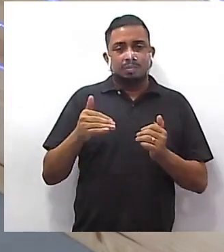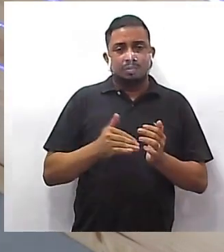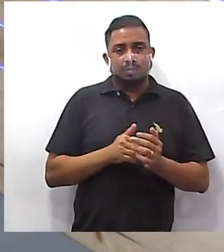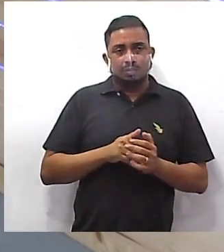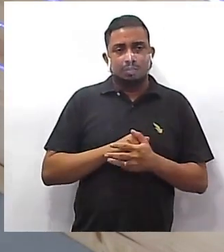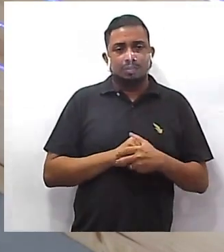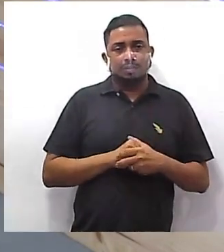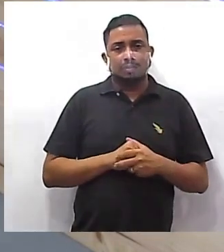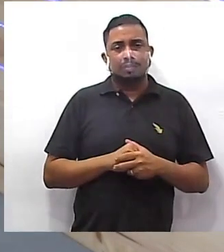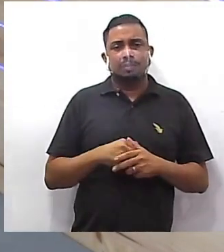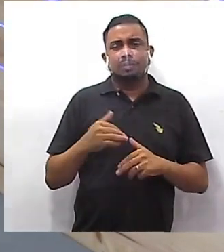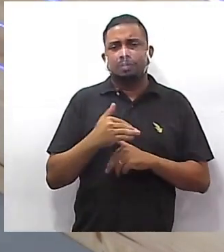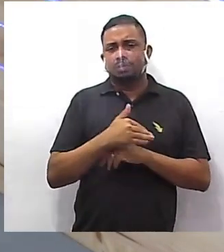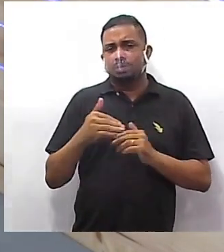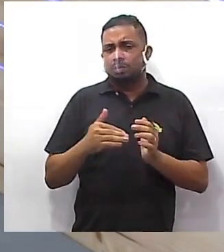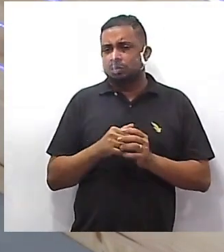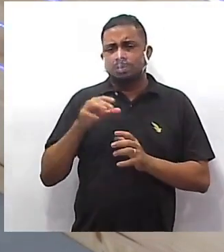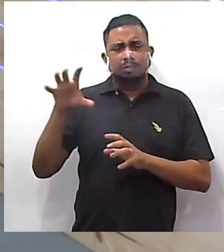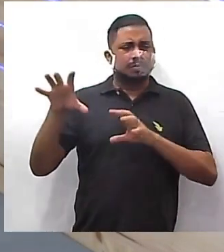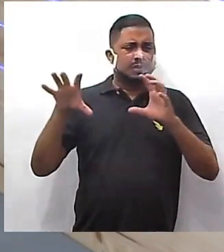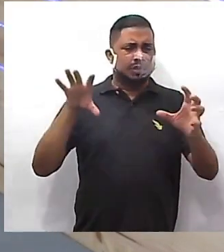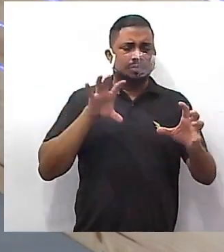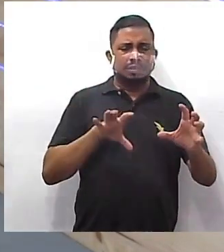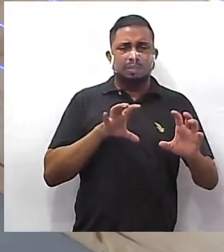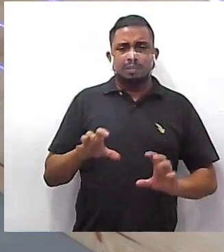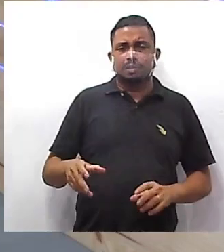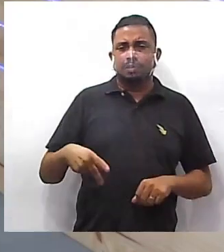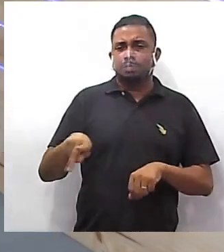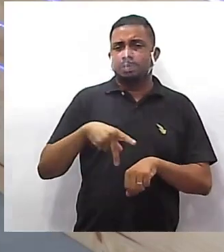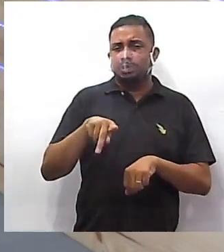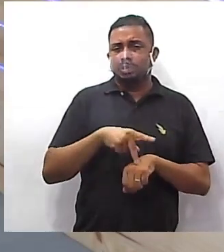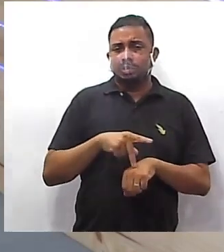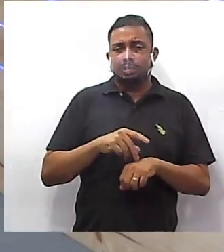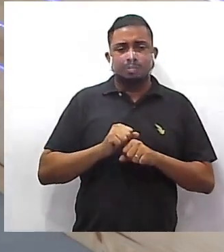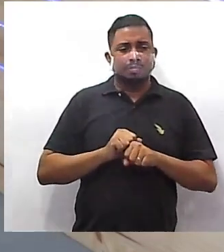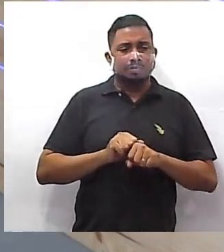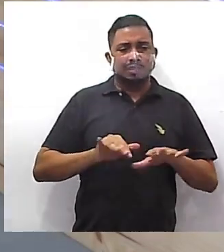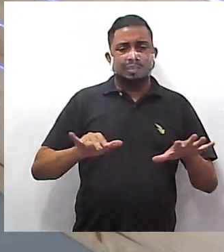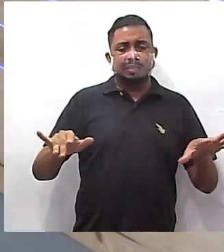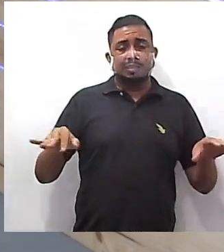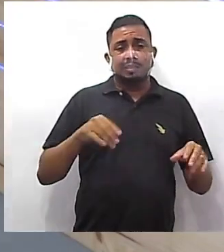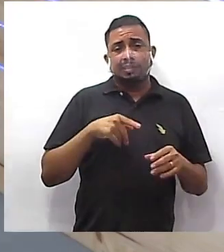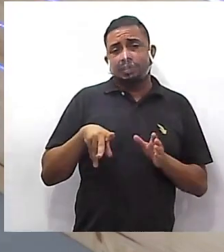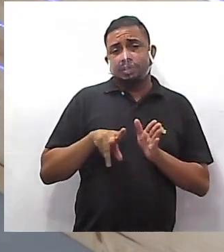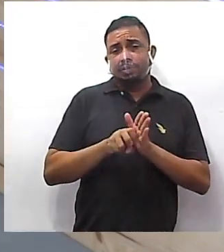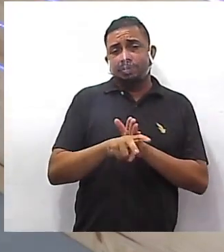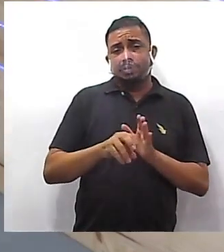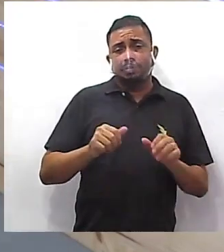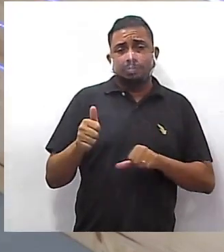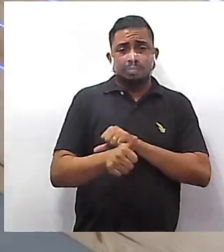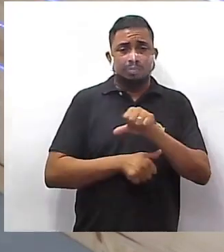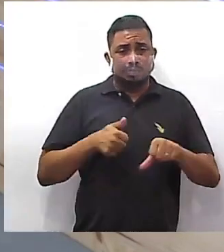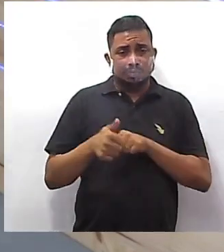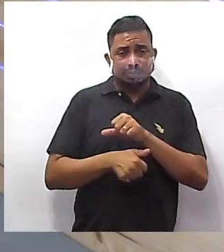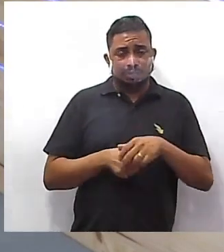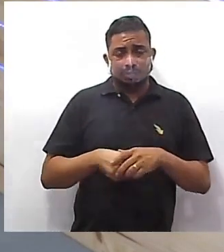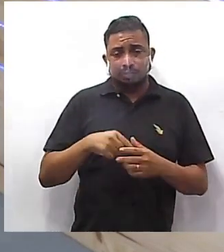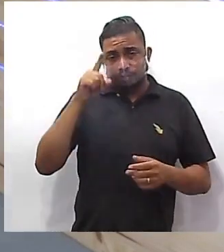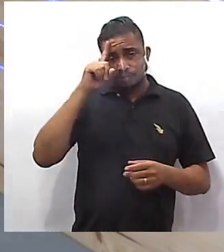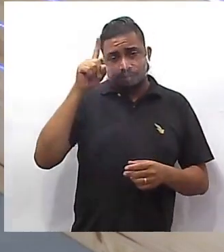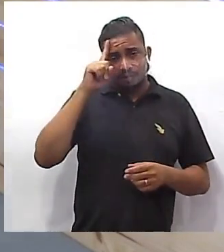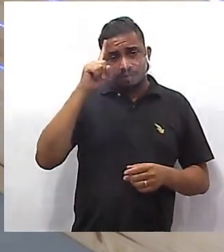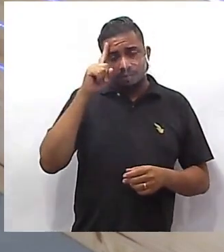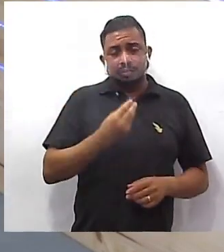todos os continentes, em vários países espalhados, né? Esse vírus mudou totalmente a nossa rotina de